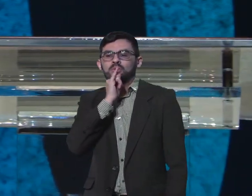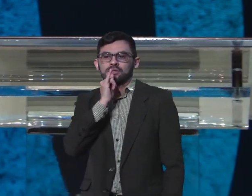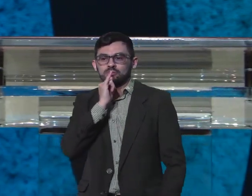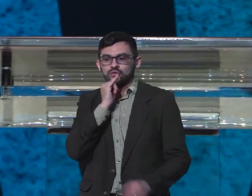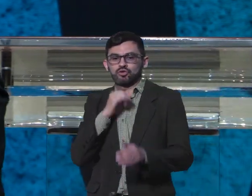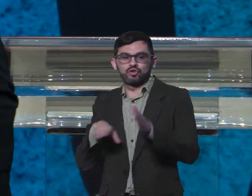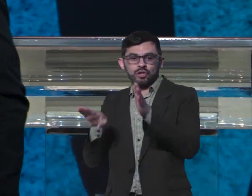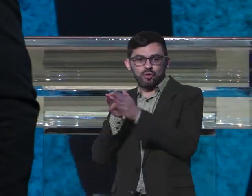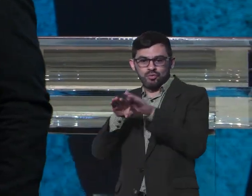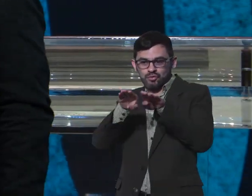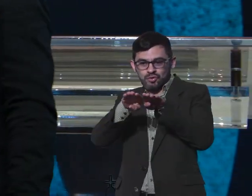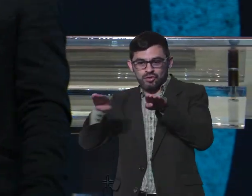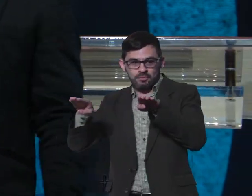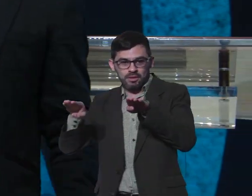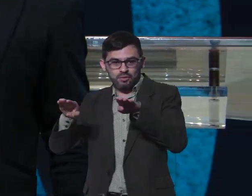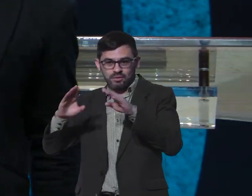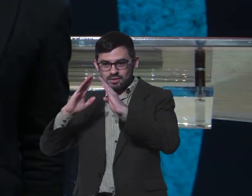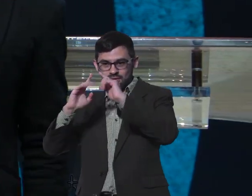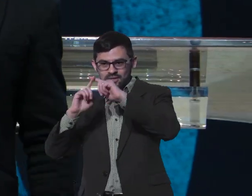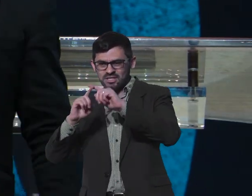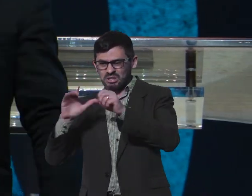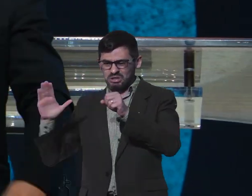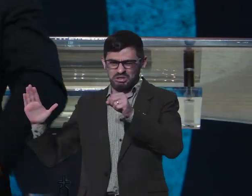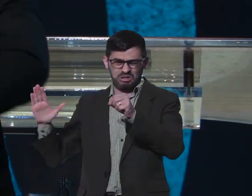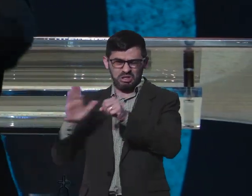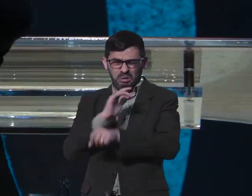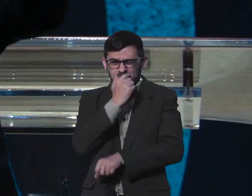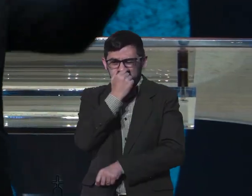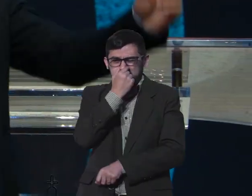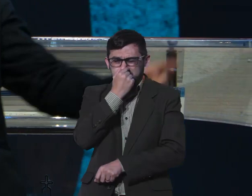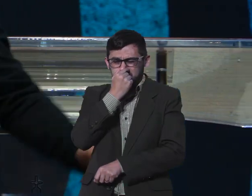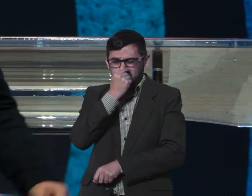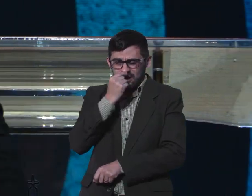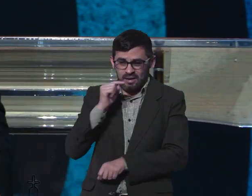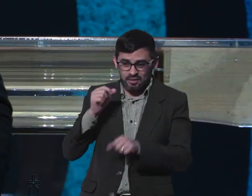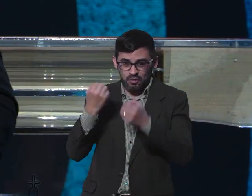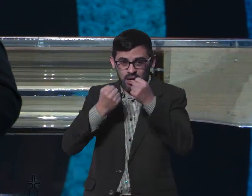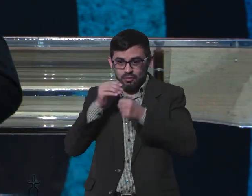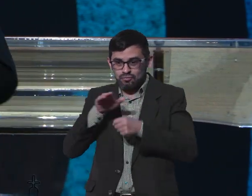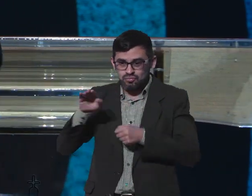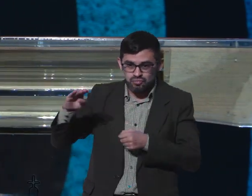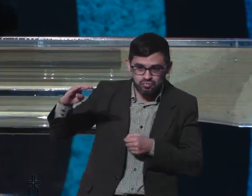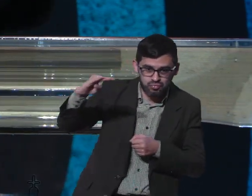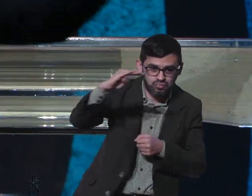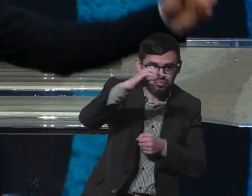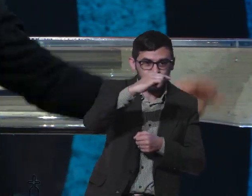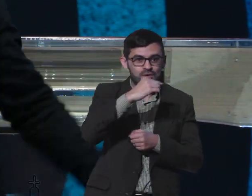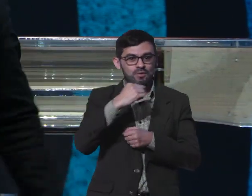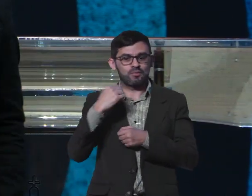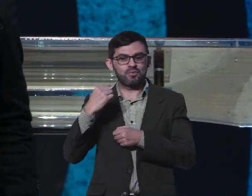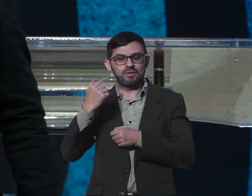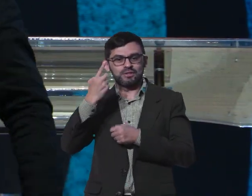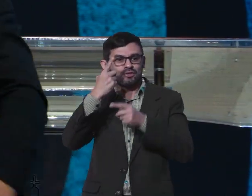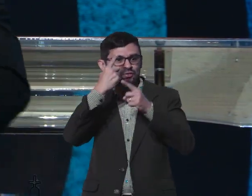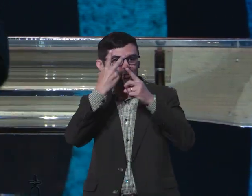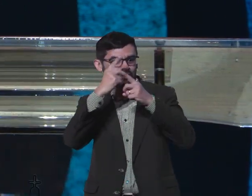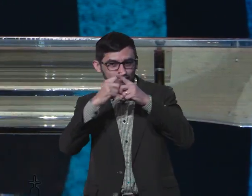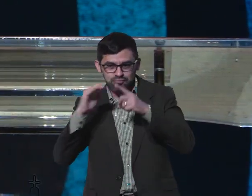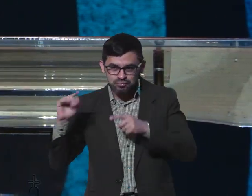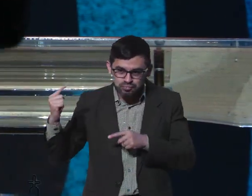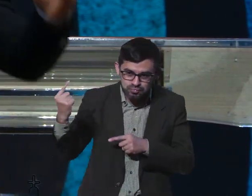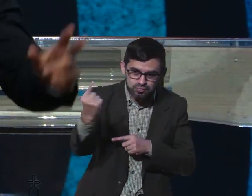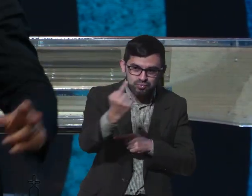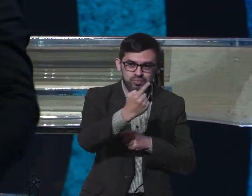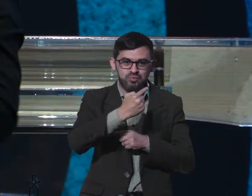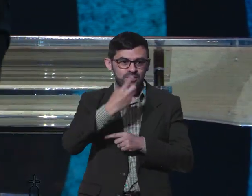da igreja e estava cheio. Ele rodou uma vez, rodou a segunda vez,